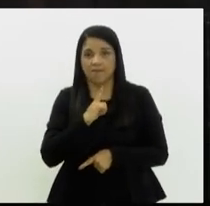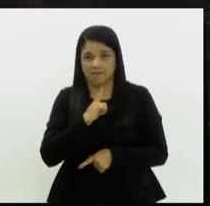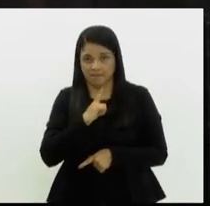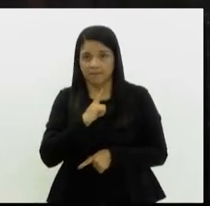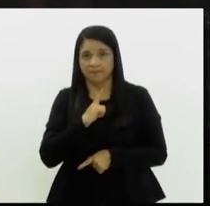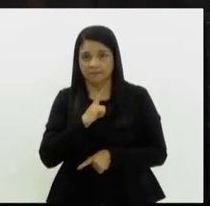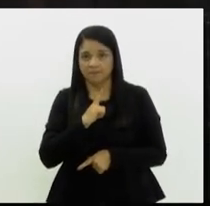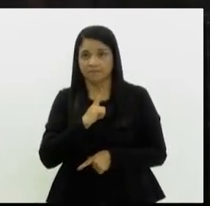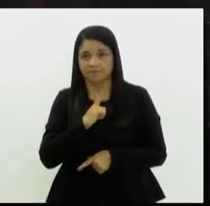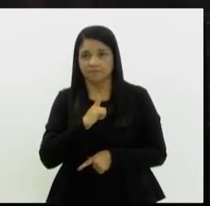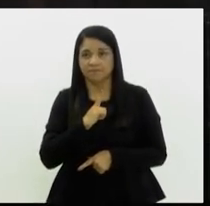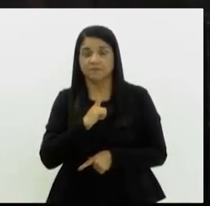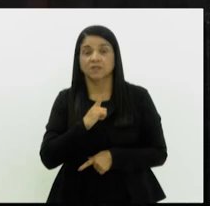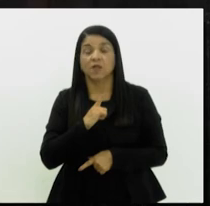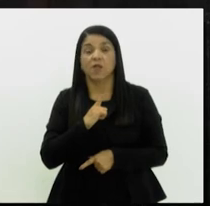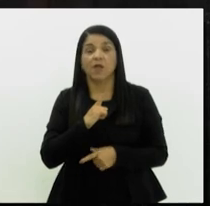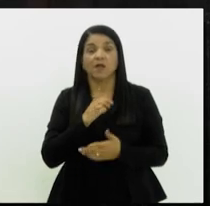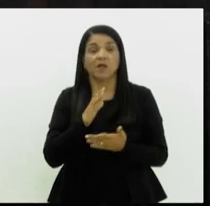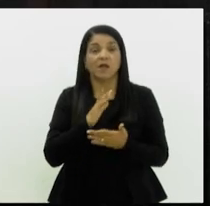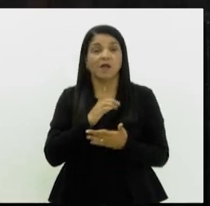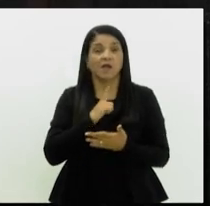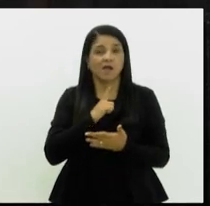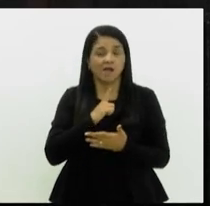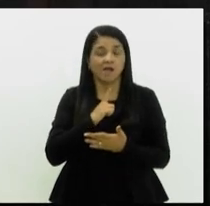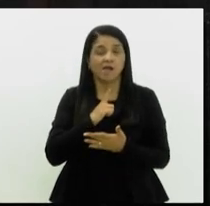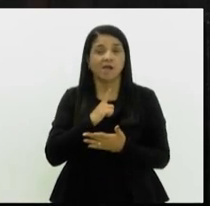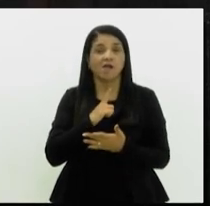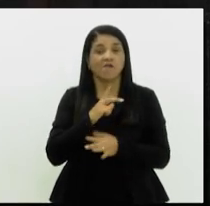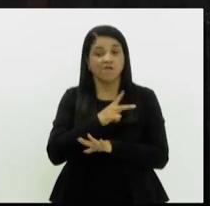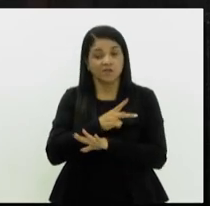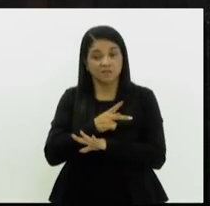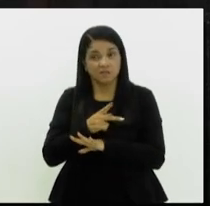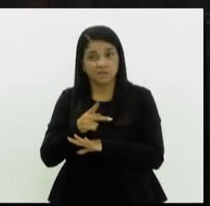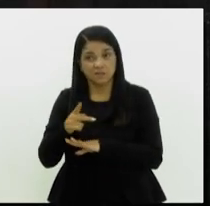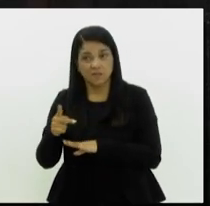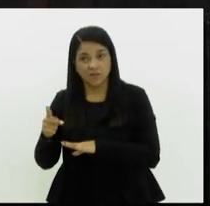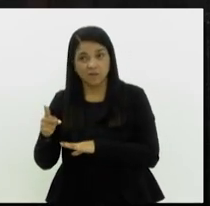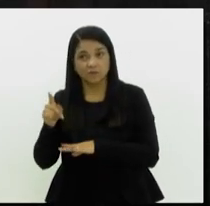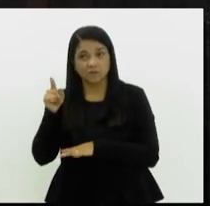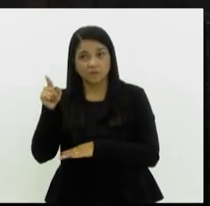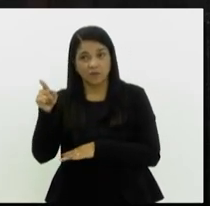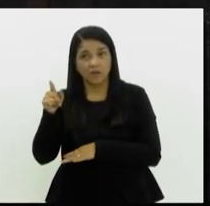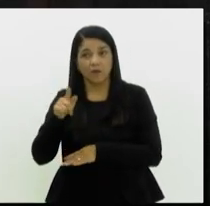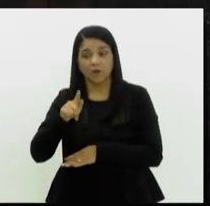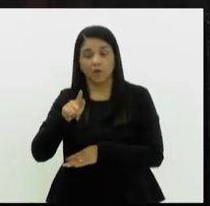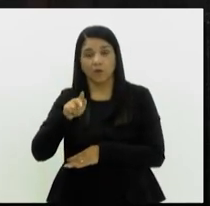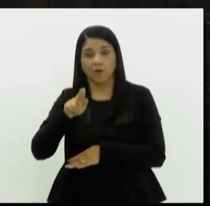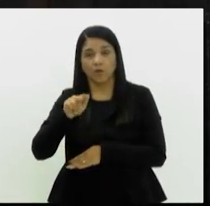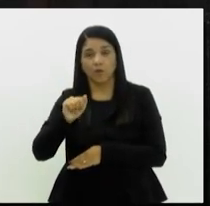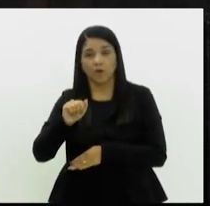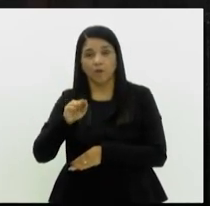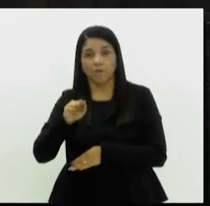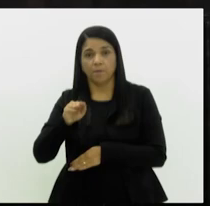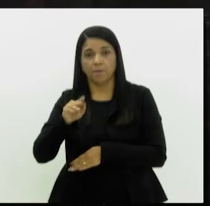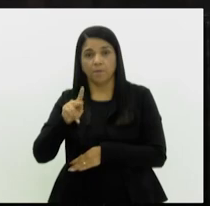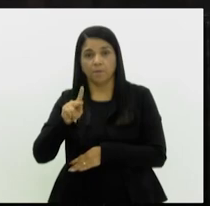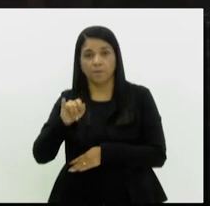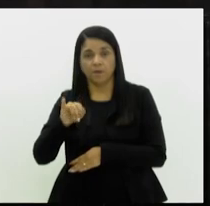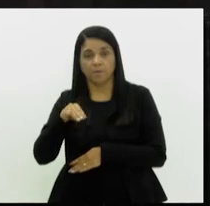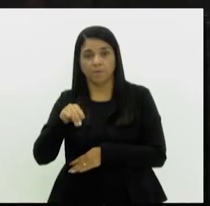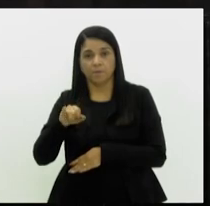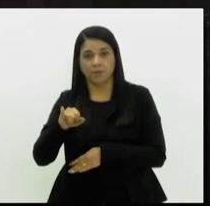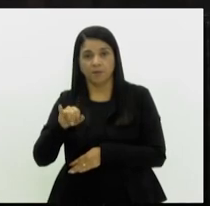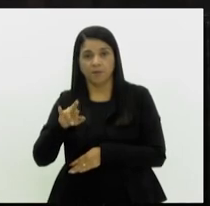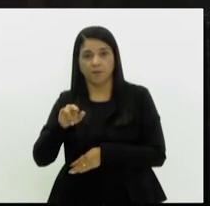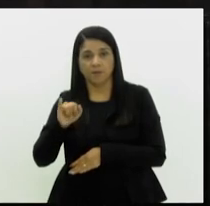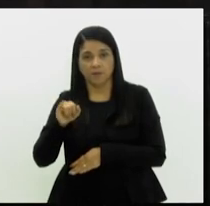foi relatada aqui por alguns colegas. Nós visitamos a situação de Guapimirim, no caso do Tolueno, que aí é não é que tem